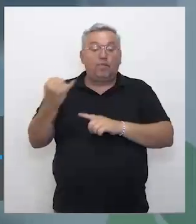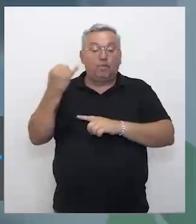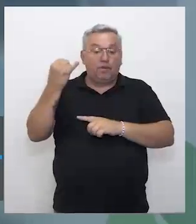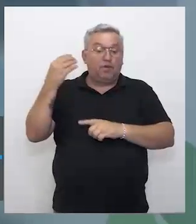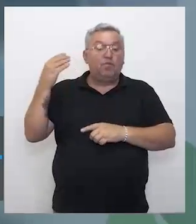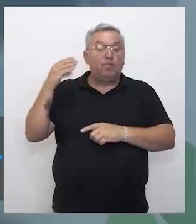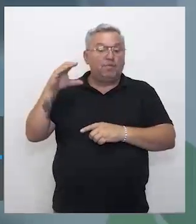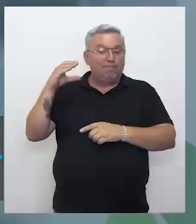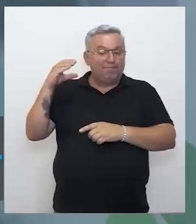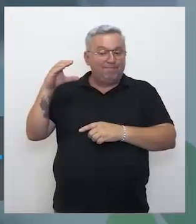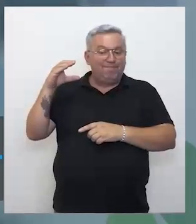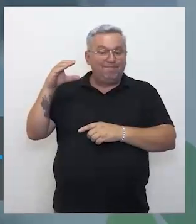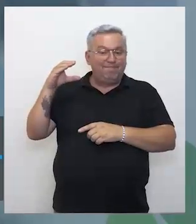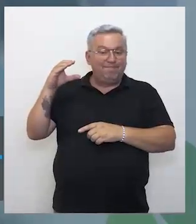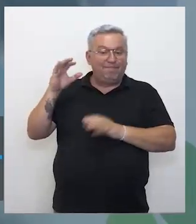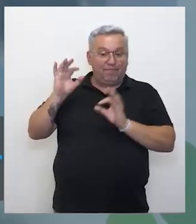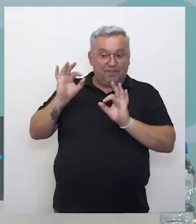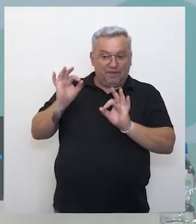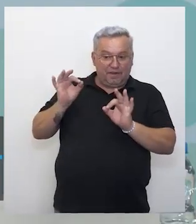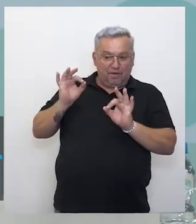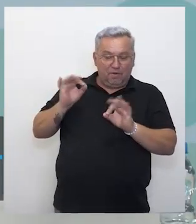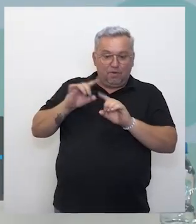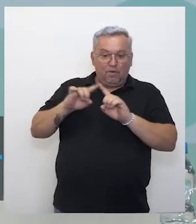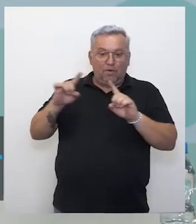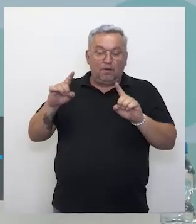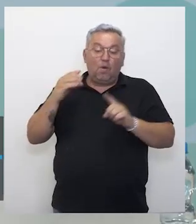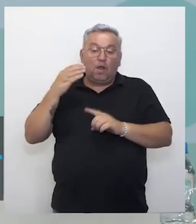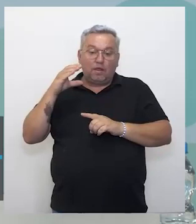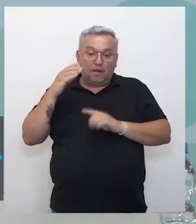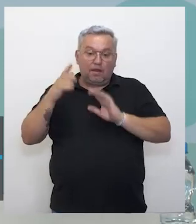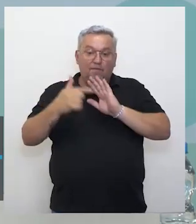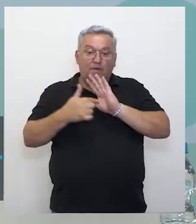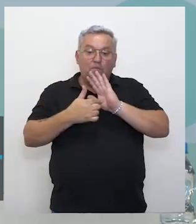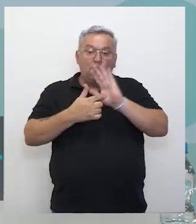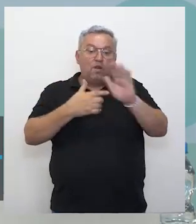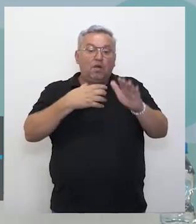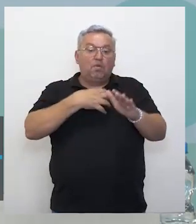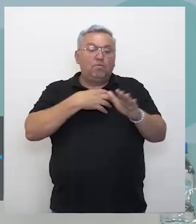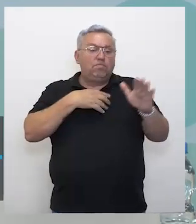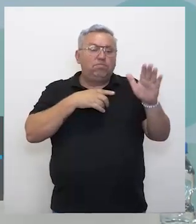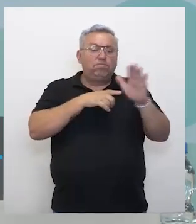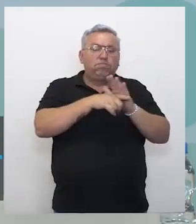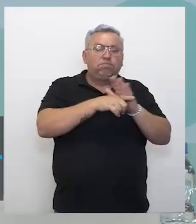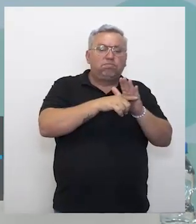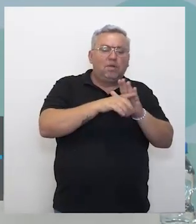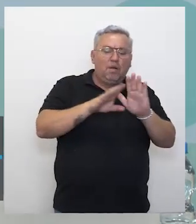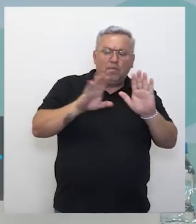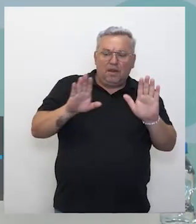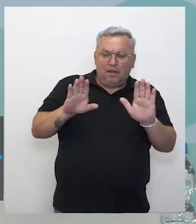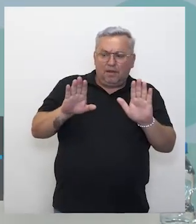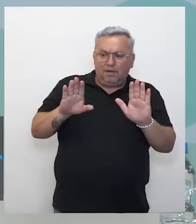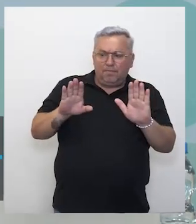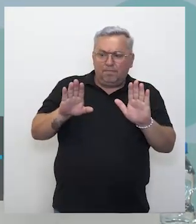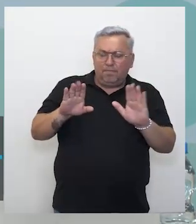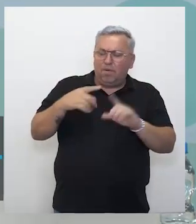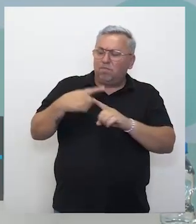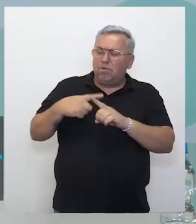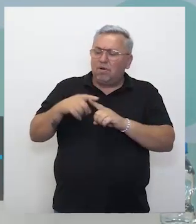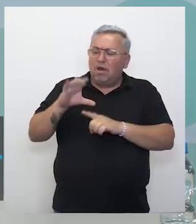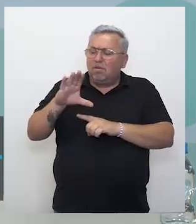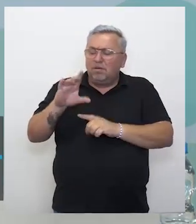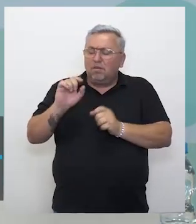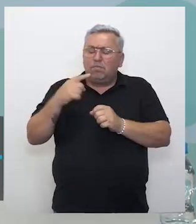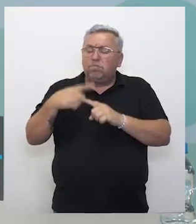não é, Fabi? Exato. E justamente a ciência, ela vai aparecer como uma maneira de questionar. Não, peraí, mas por que é